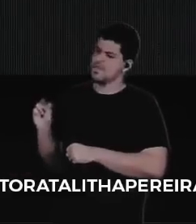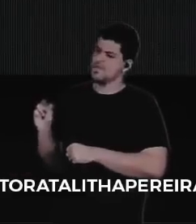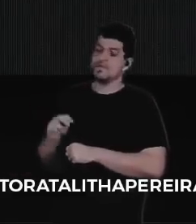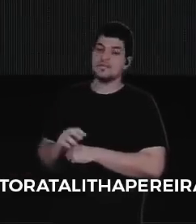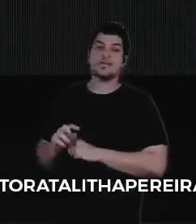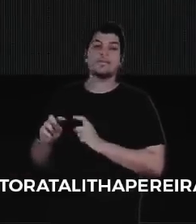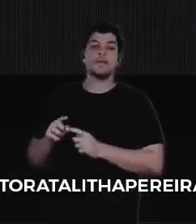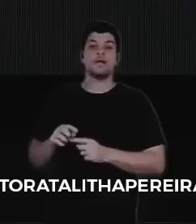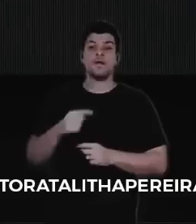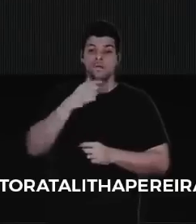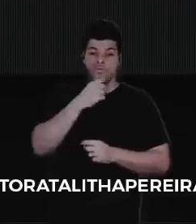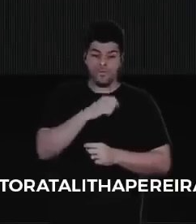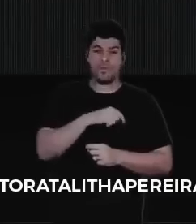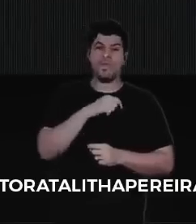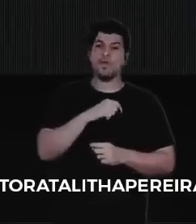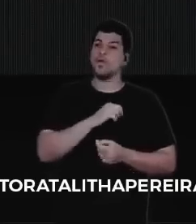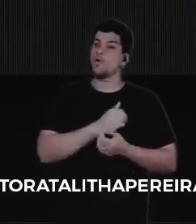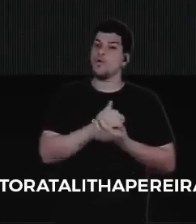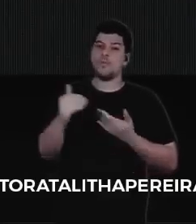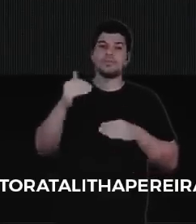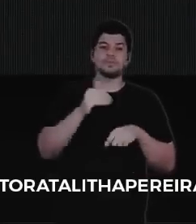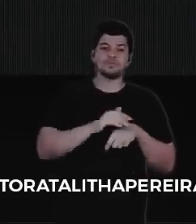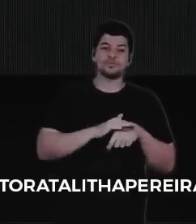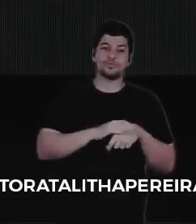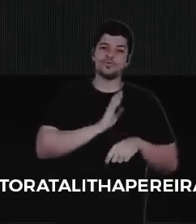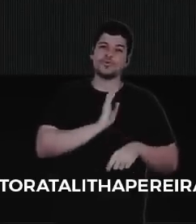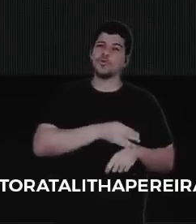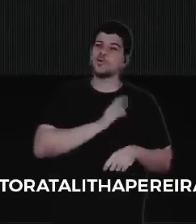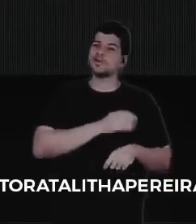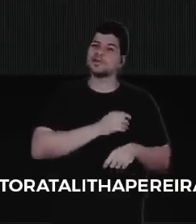Mas o Richard ficou doente, teve um problema no coração.